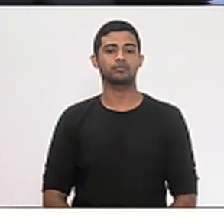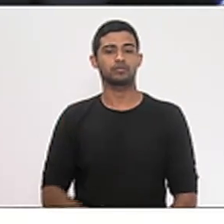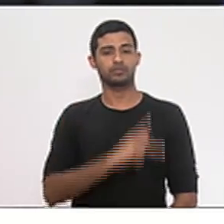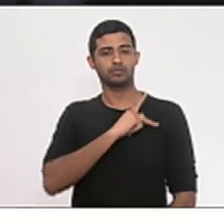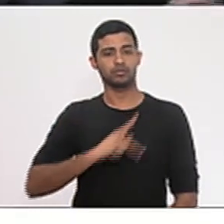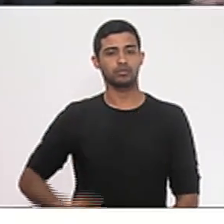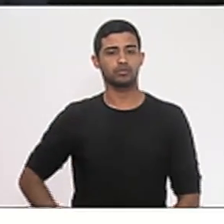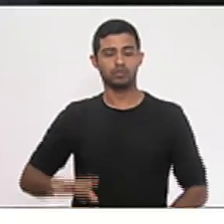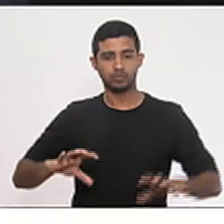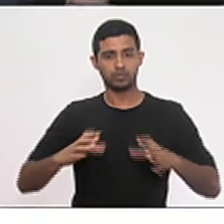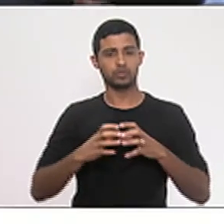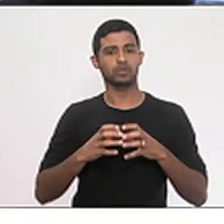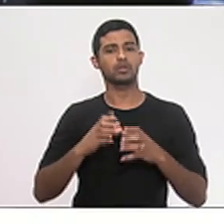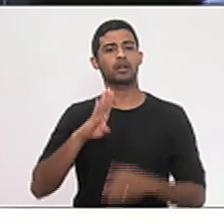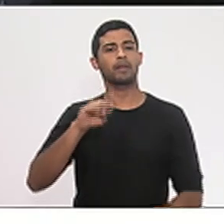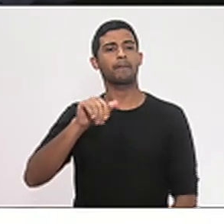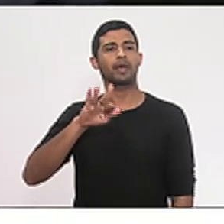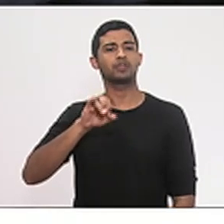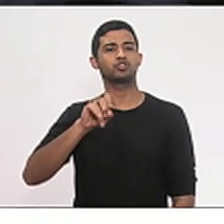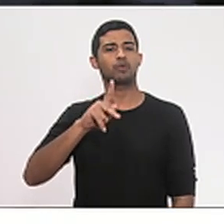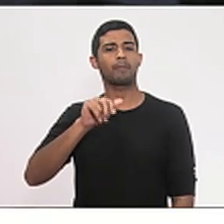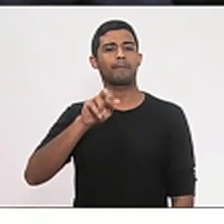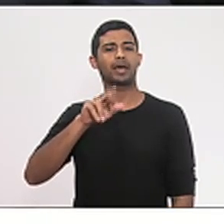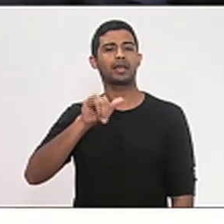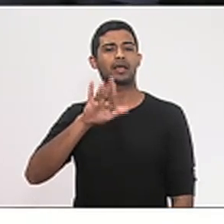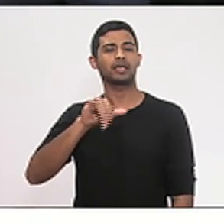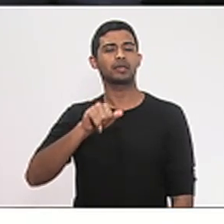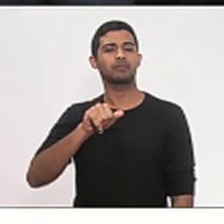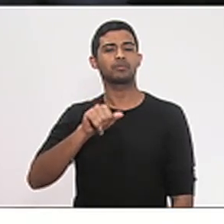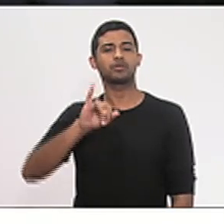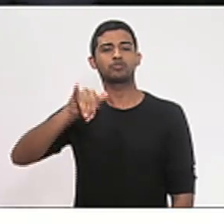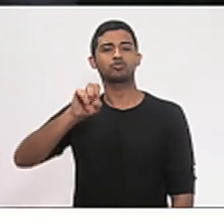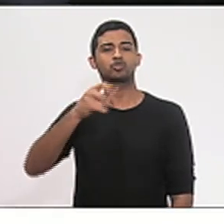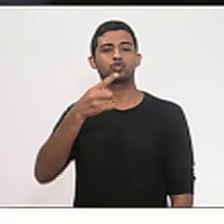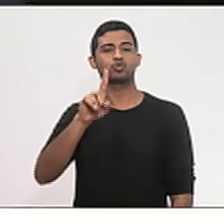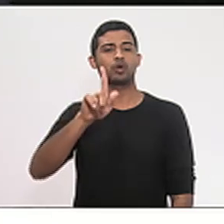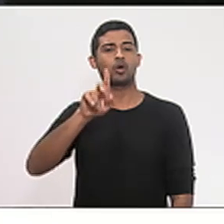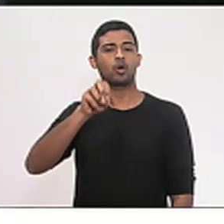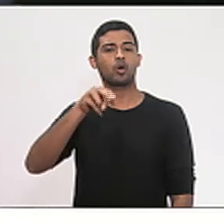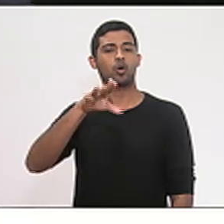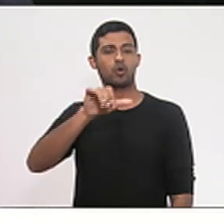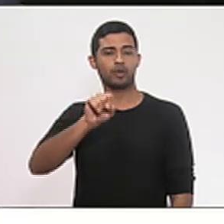presidente do Comitê Baixo Paraíba do Sul e Itabapuana, Dr. João Gomes,